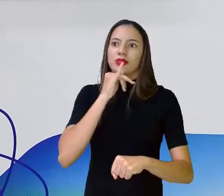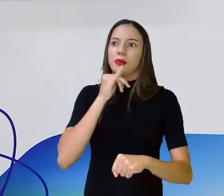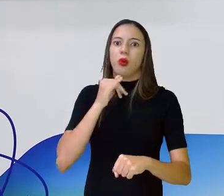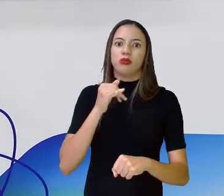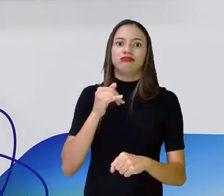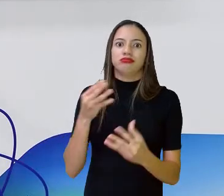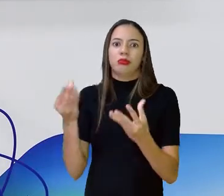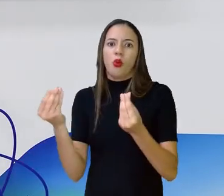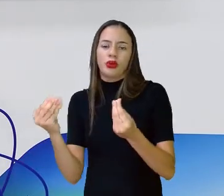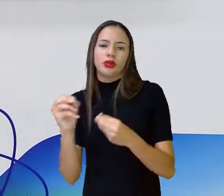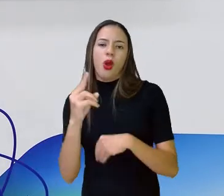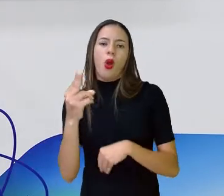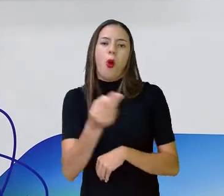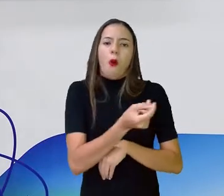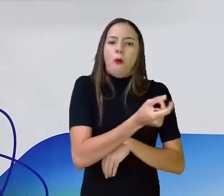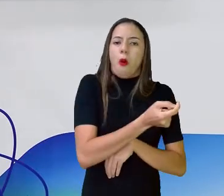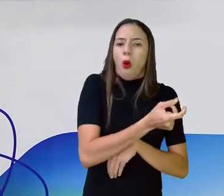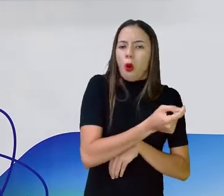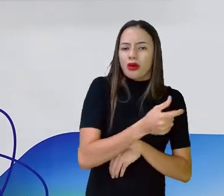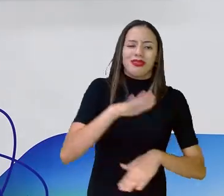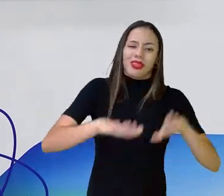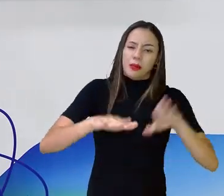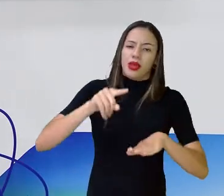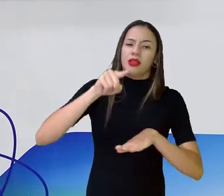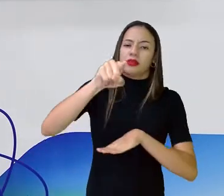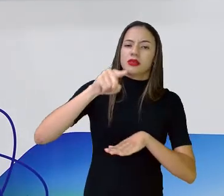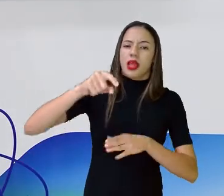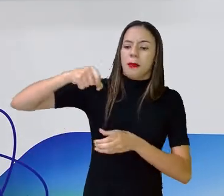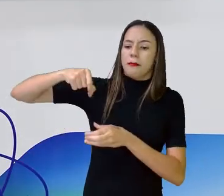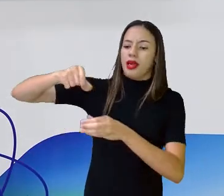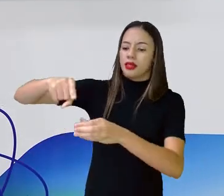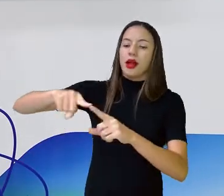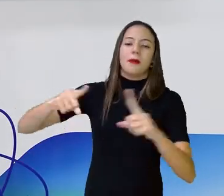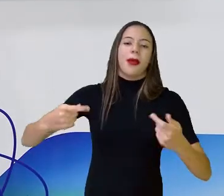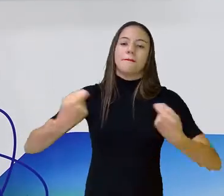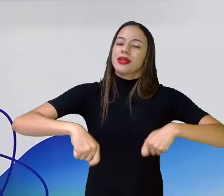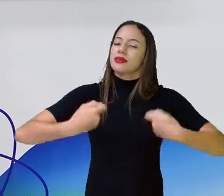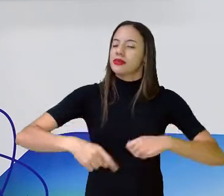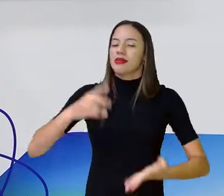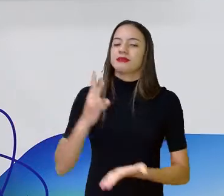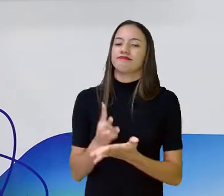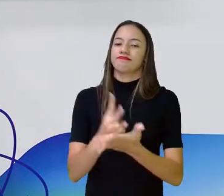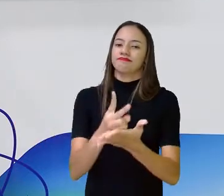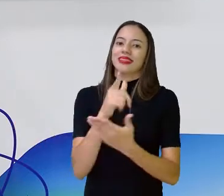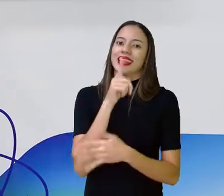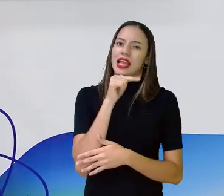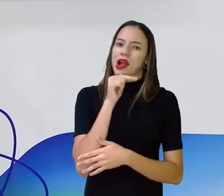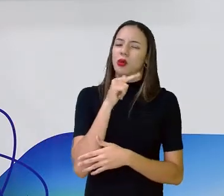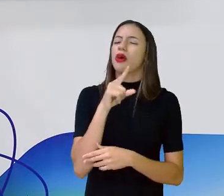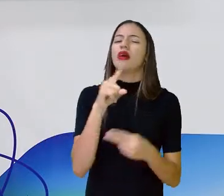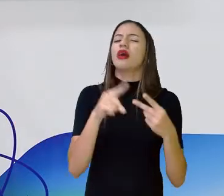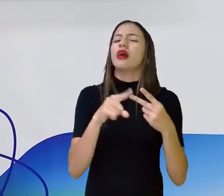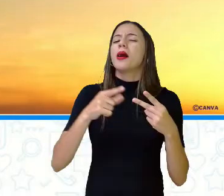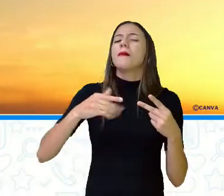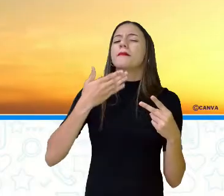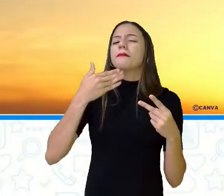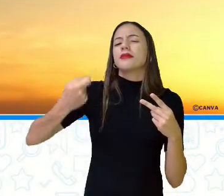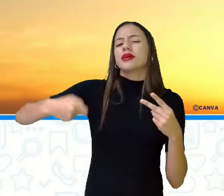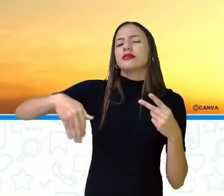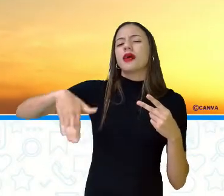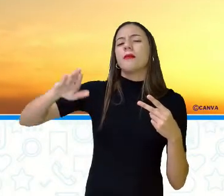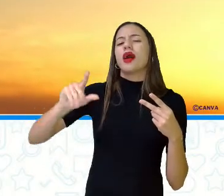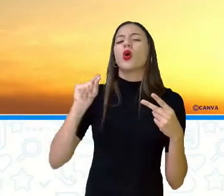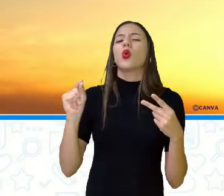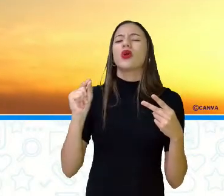quantidade, dependendo, claro, do que você vai plantar, mas vai precisar da água. O que mais que nós encontramos aí no